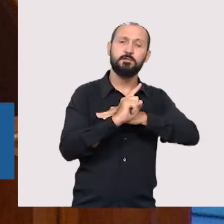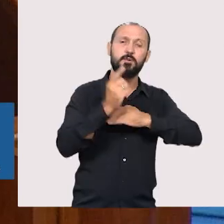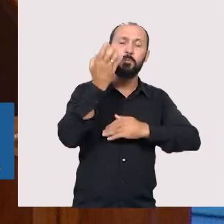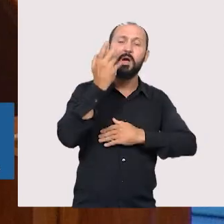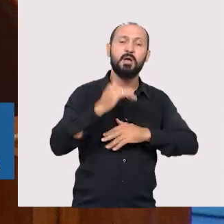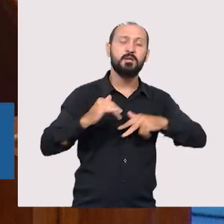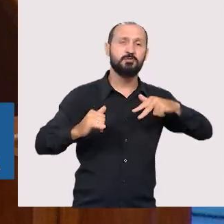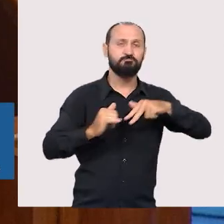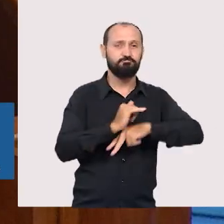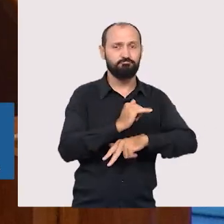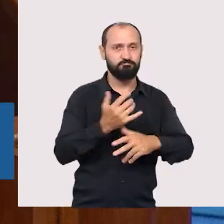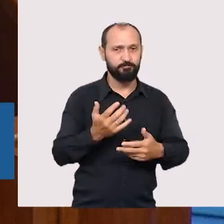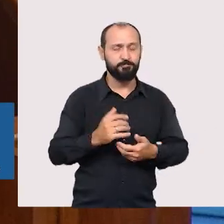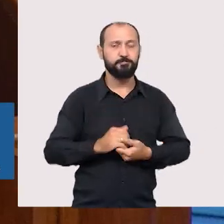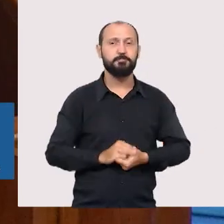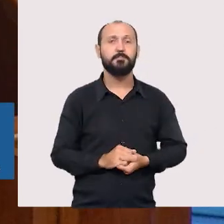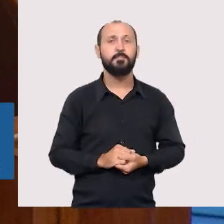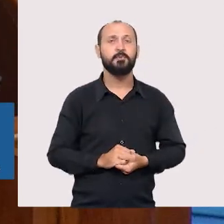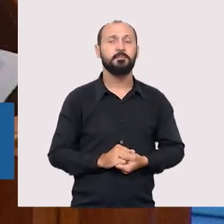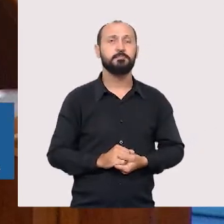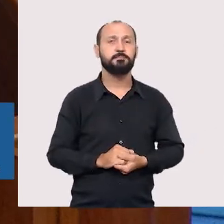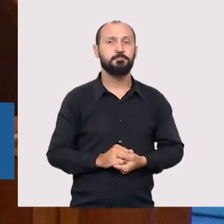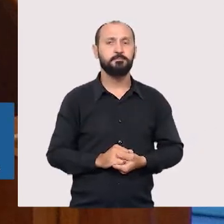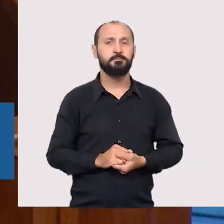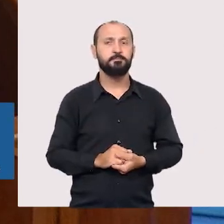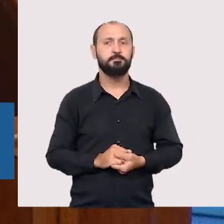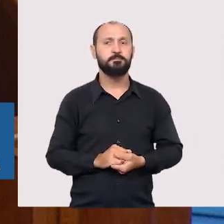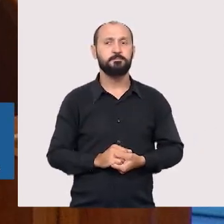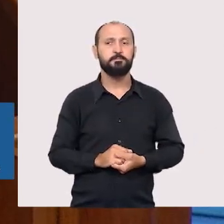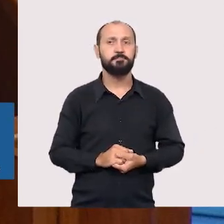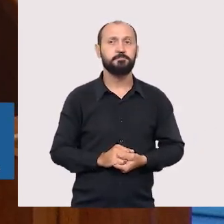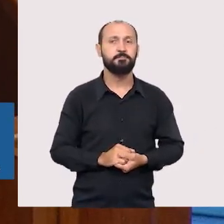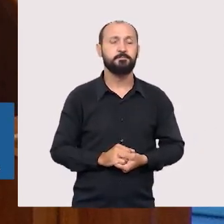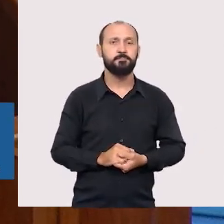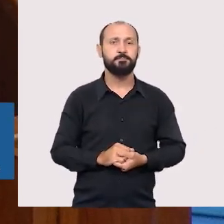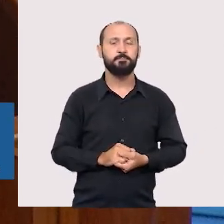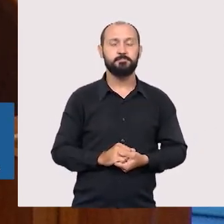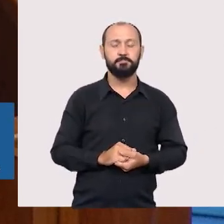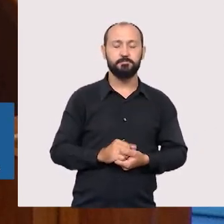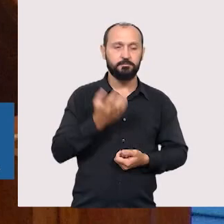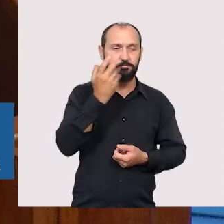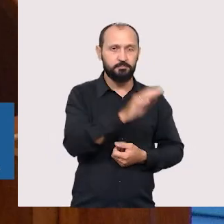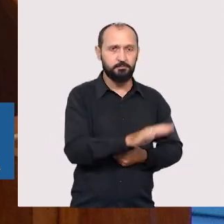estar um conselheiro fazendo um atendimento para uma criança que tem um direito violado.